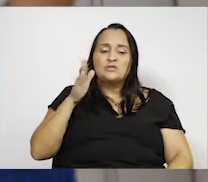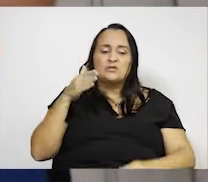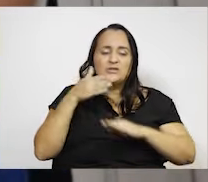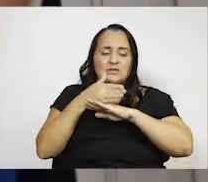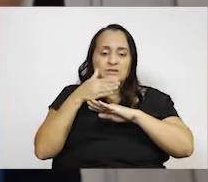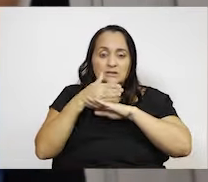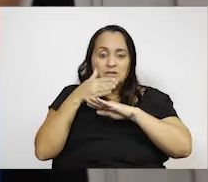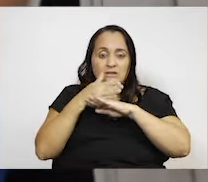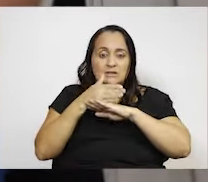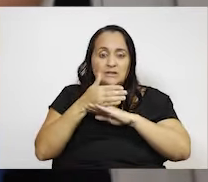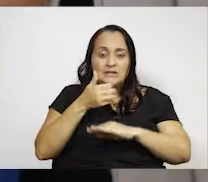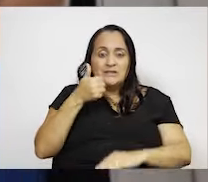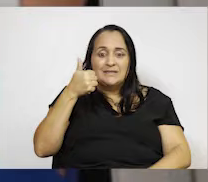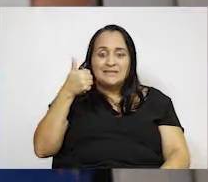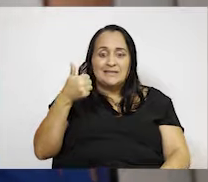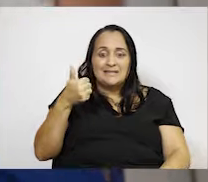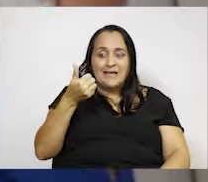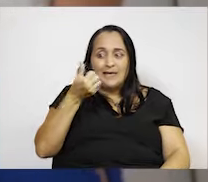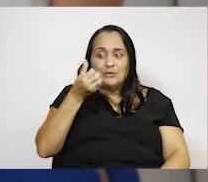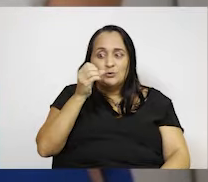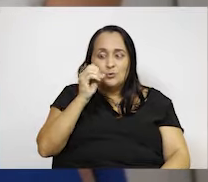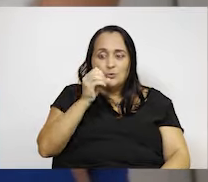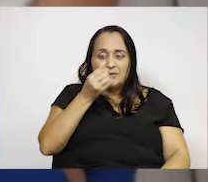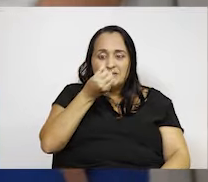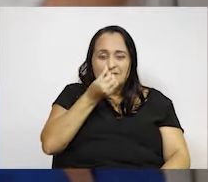E o site já foi acessado,